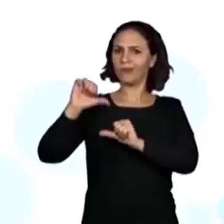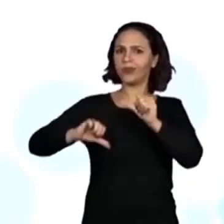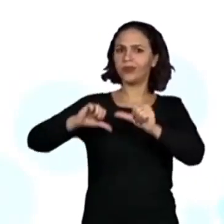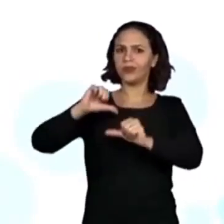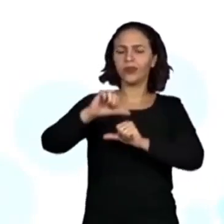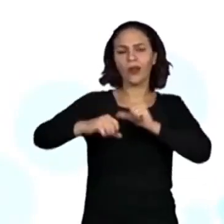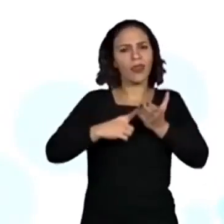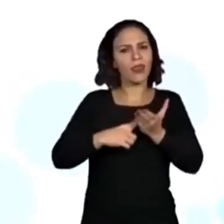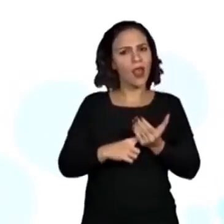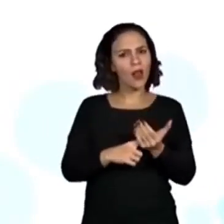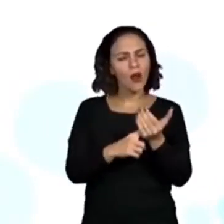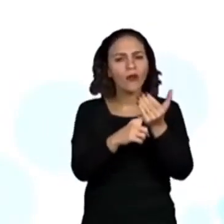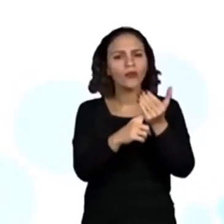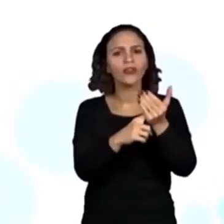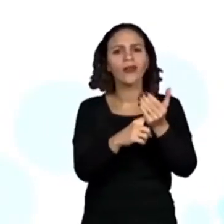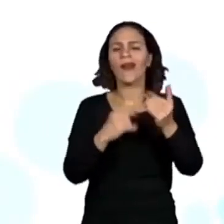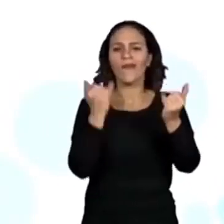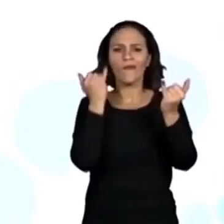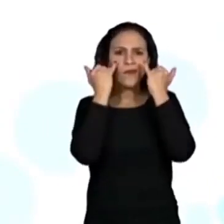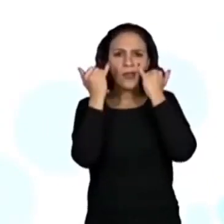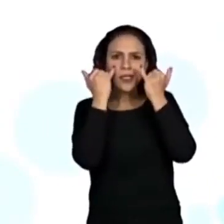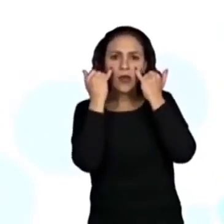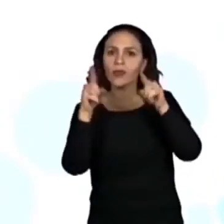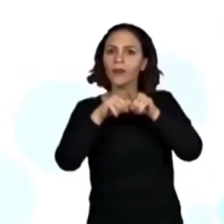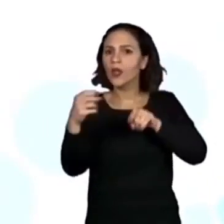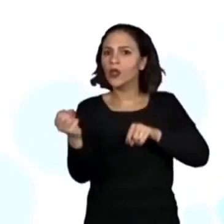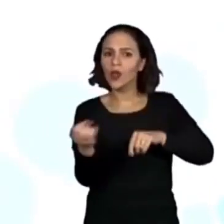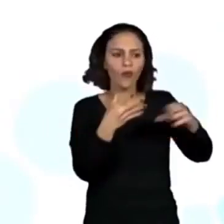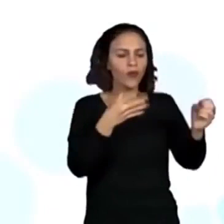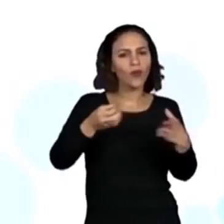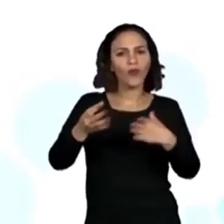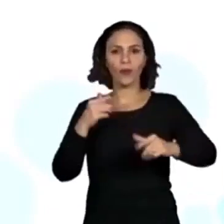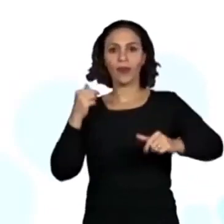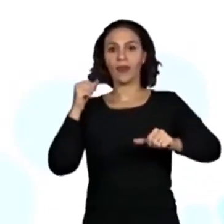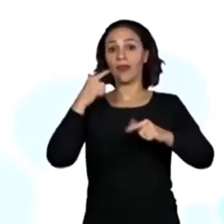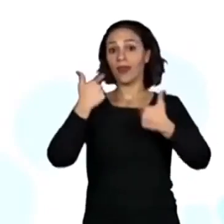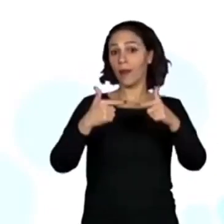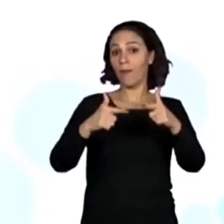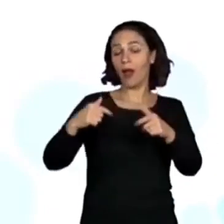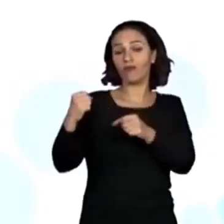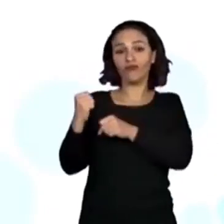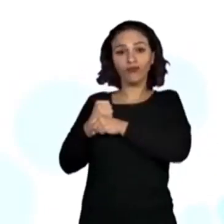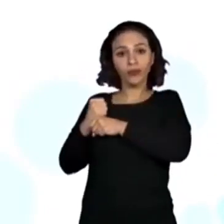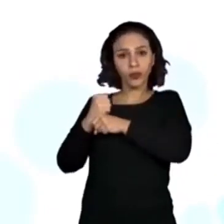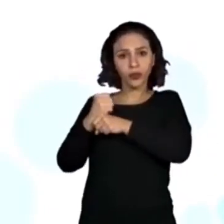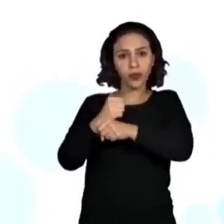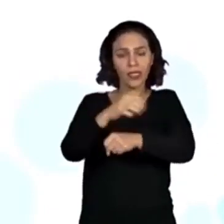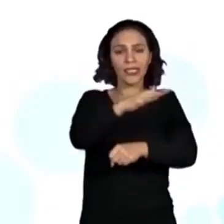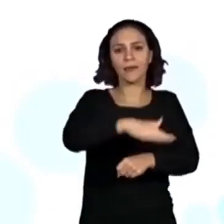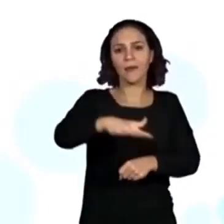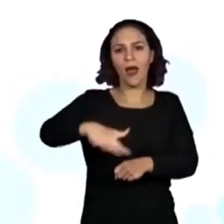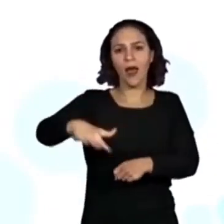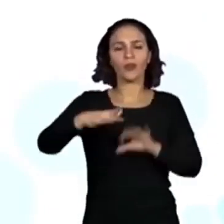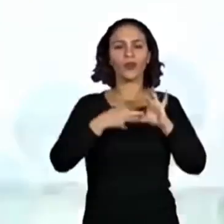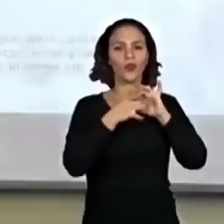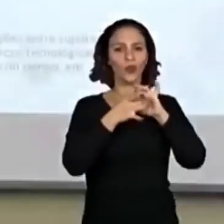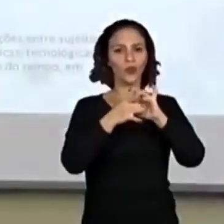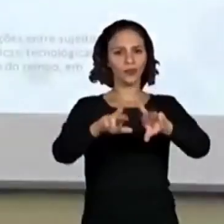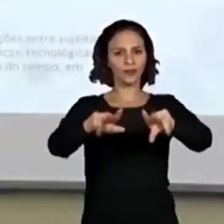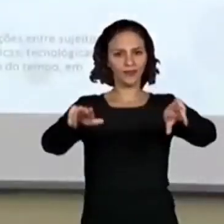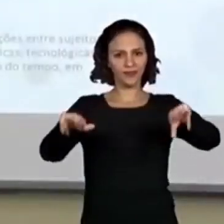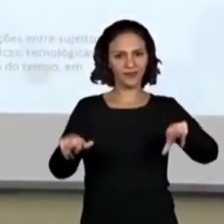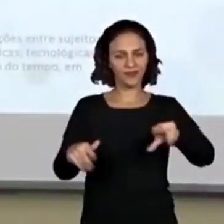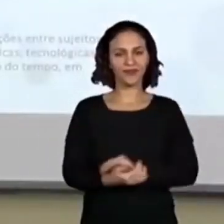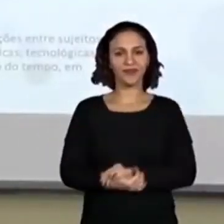técnicas, tecnológicas, informacionais e das novas formas de trabalho ao longo do tempo em diferentes espaços e contextos.